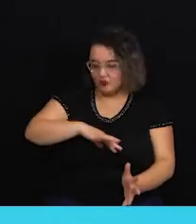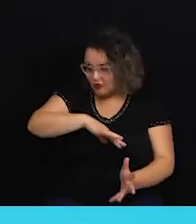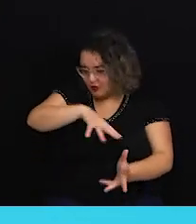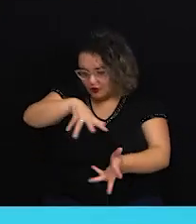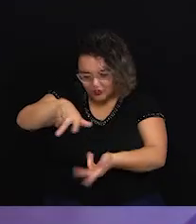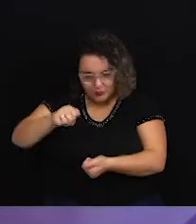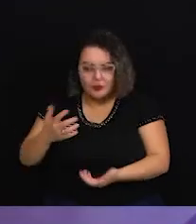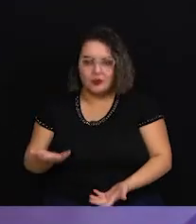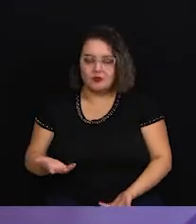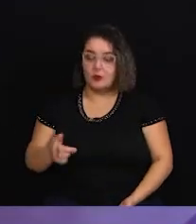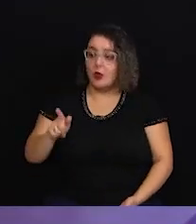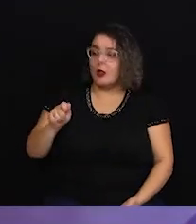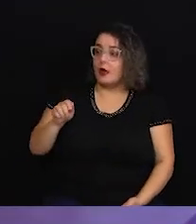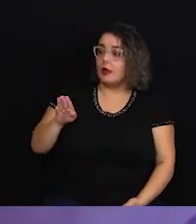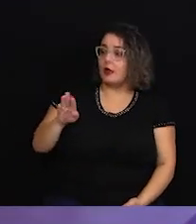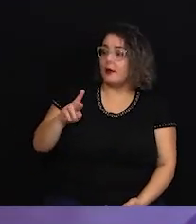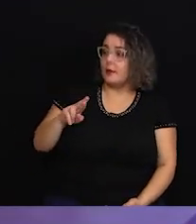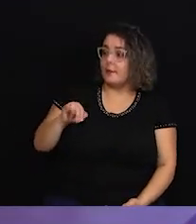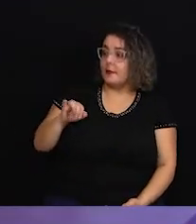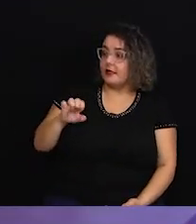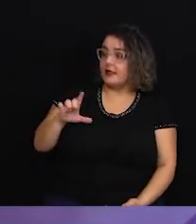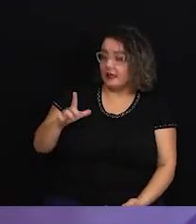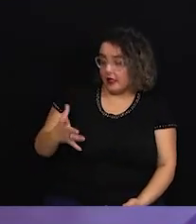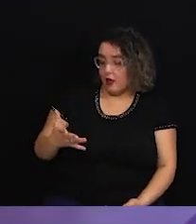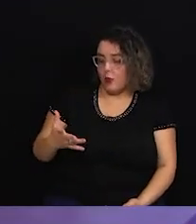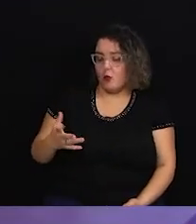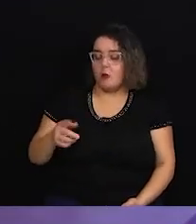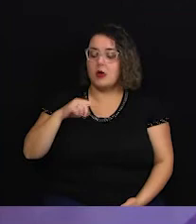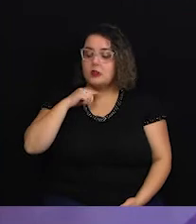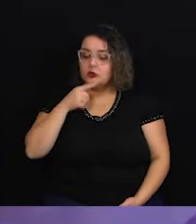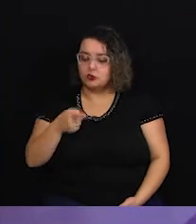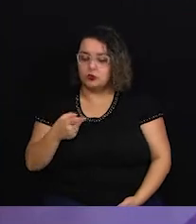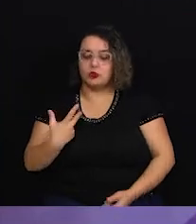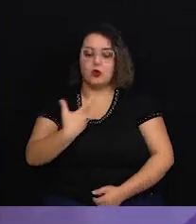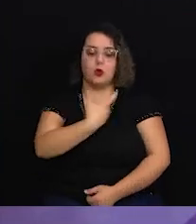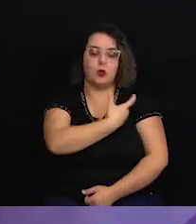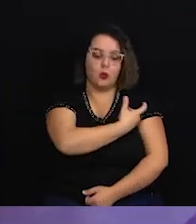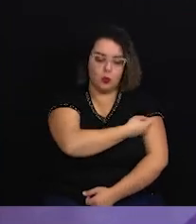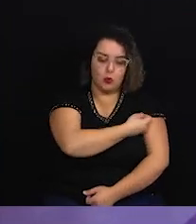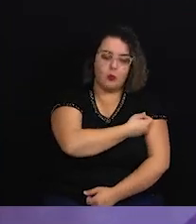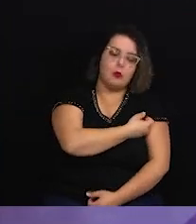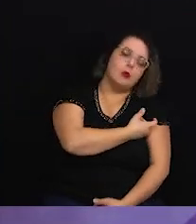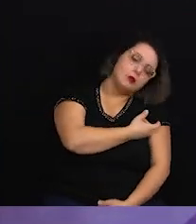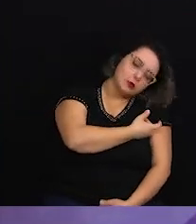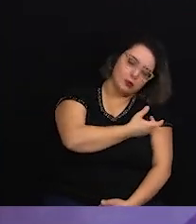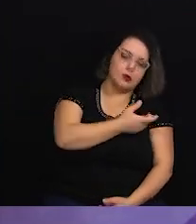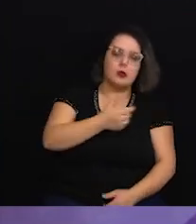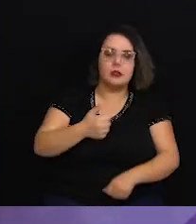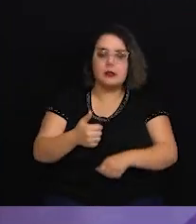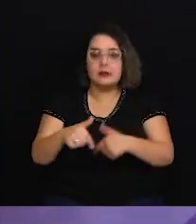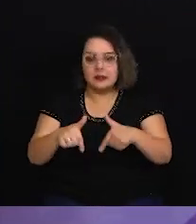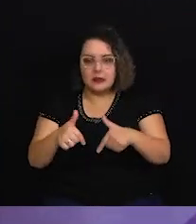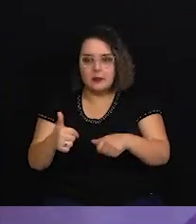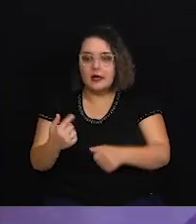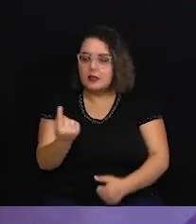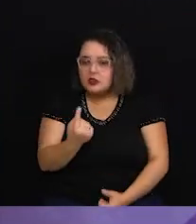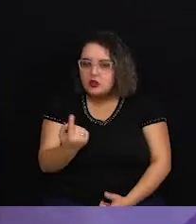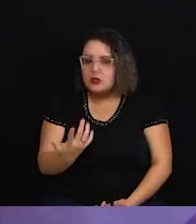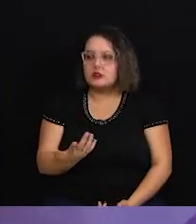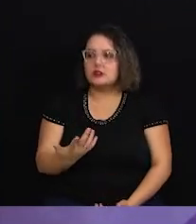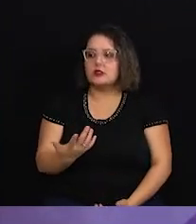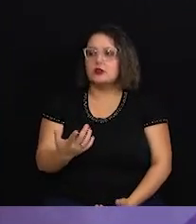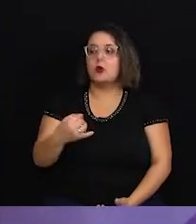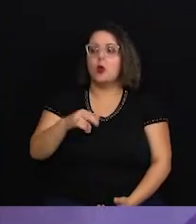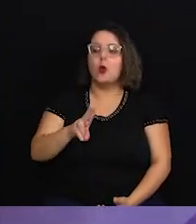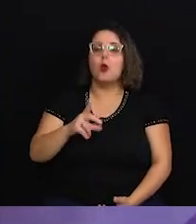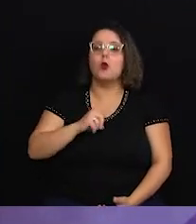mundo. Agora, Gabriel, uma dúvida. O anestesista, ele trabalha sozinho durante a cirurgia ou ele também tem uma equipe que dá apoio a ele? Como que é